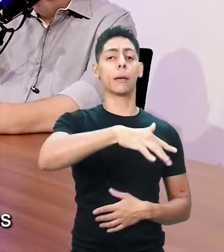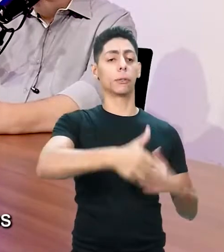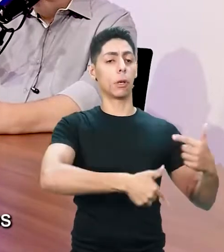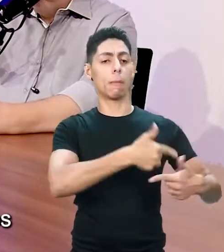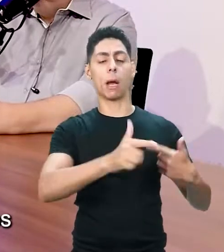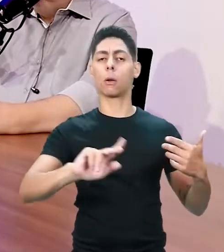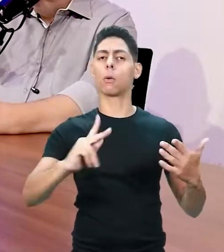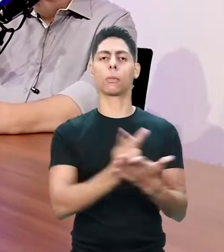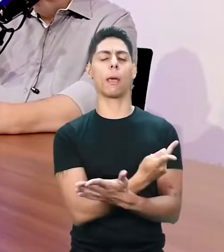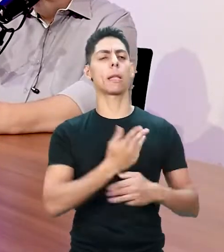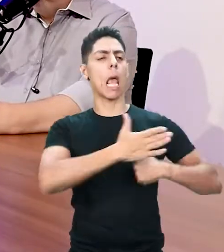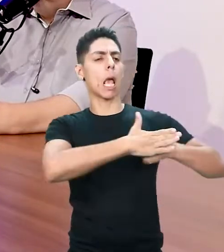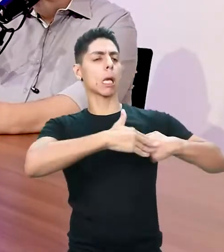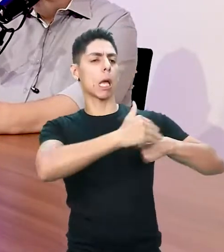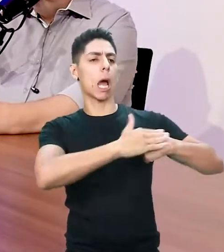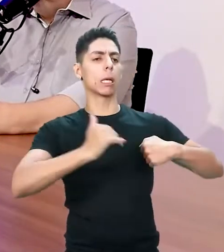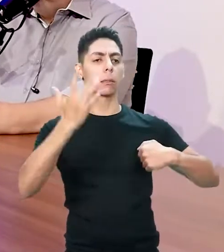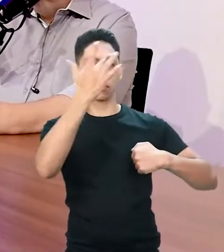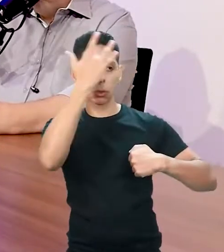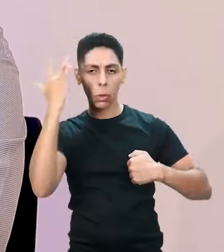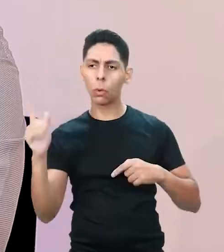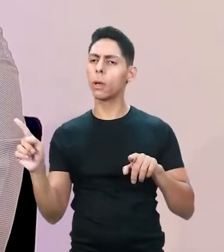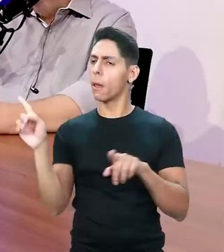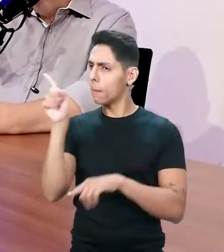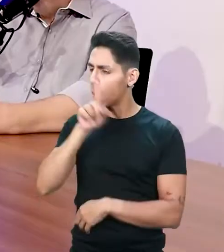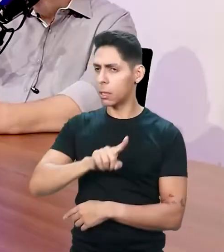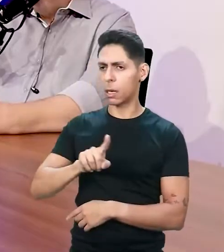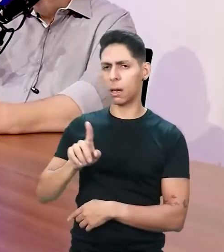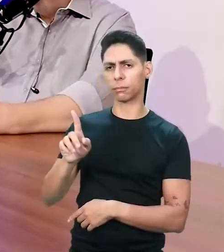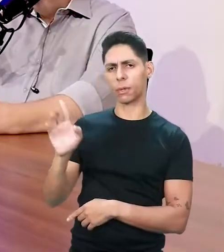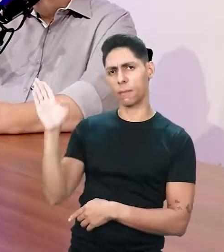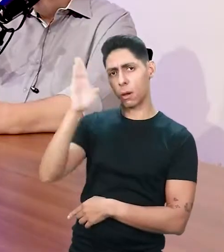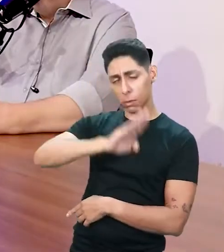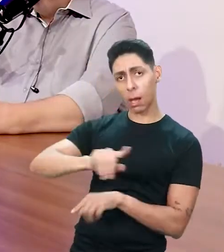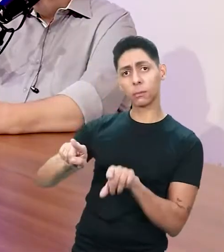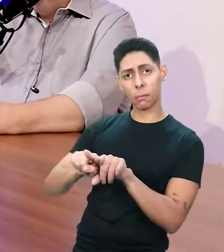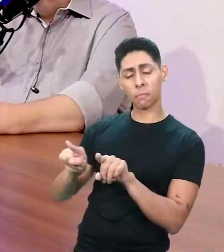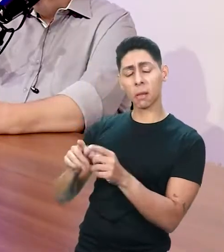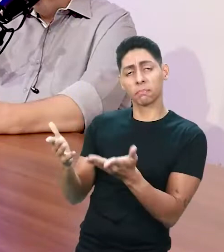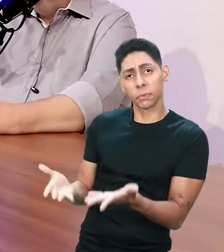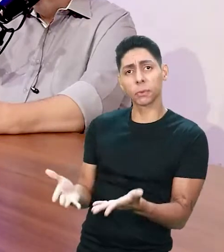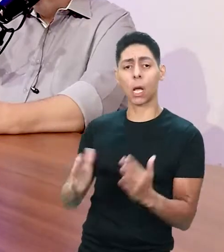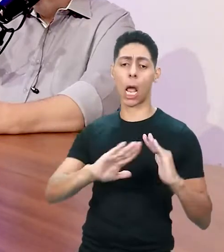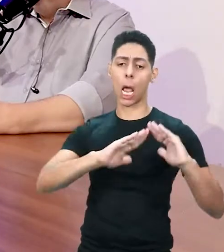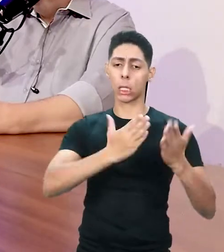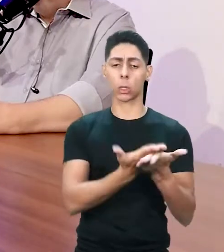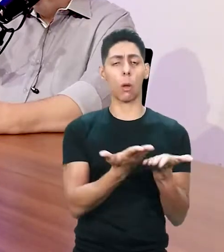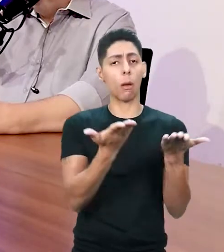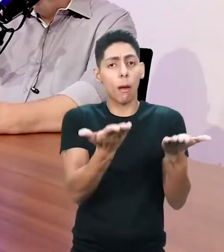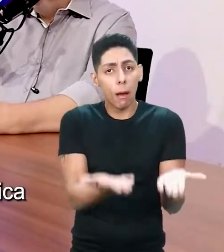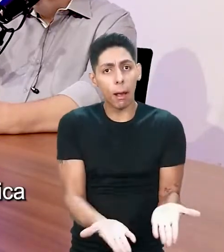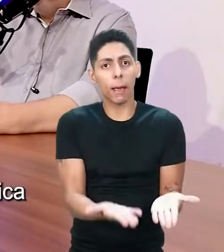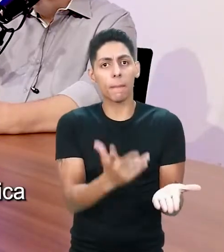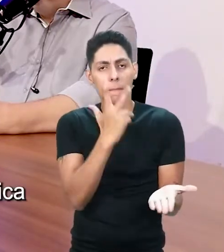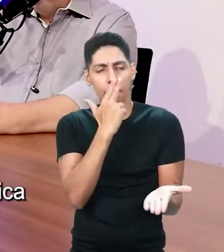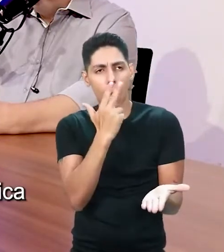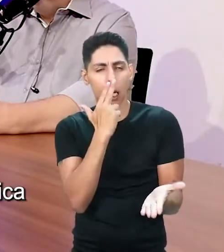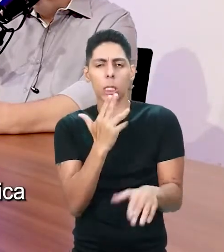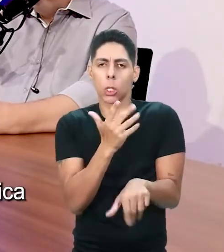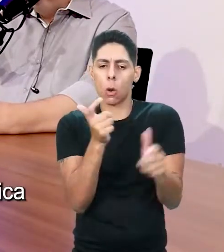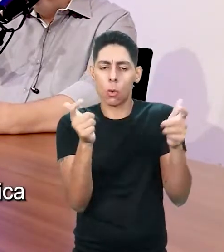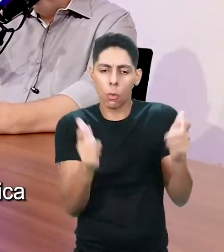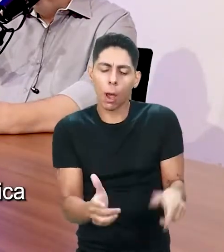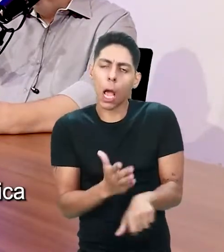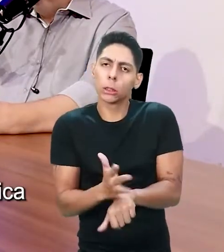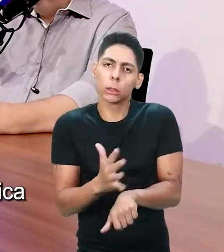carinho dos carinhosos e a hostilidade dos hostis. Sim. A escola, ela é um simulacro. A escola não é só